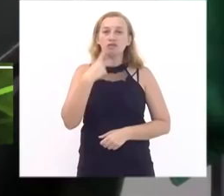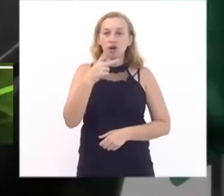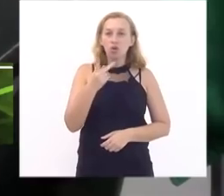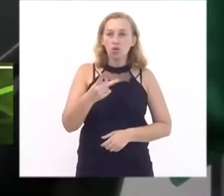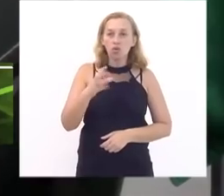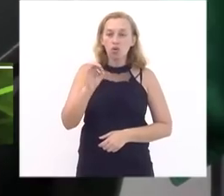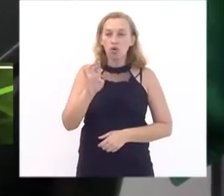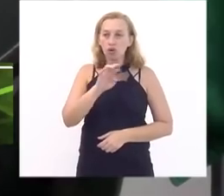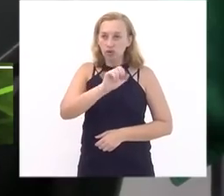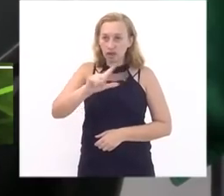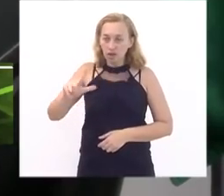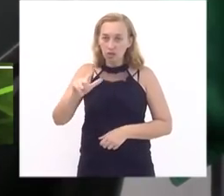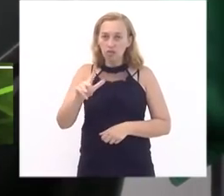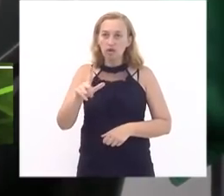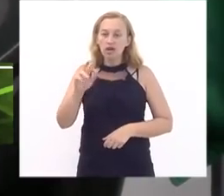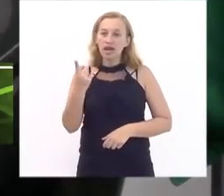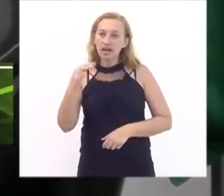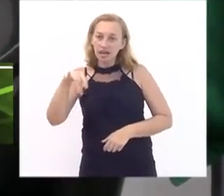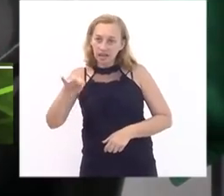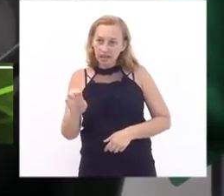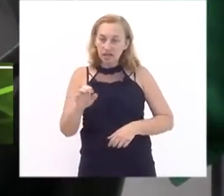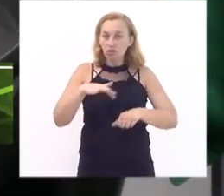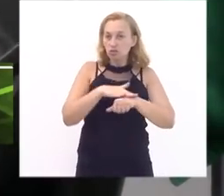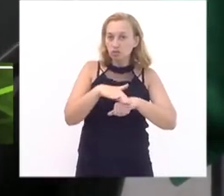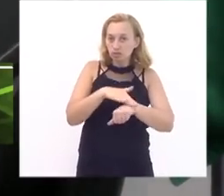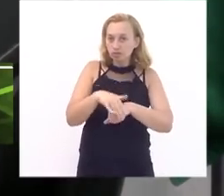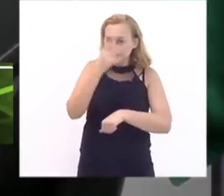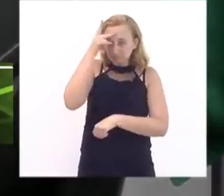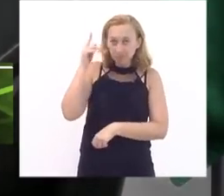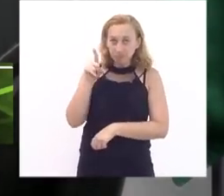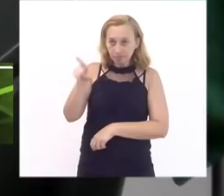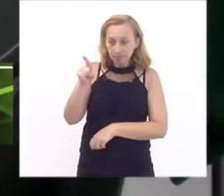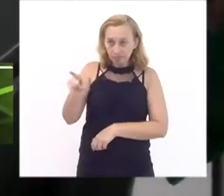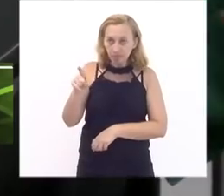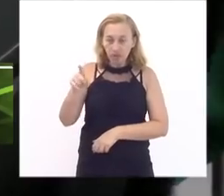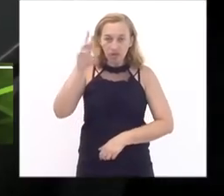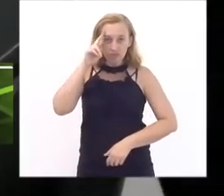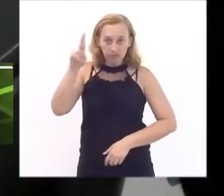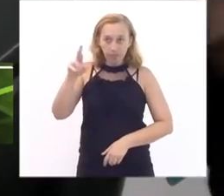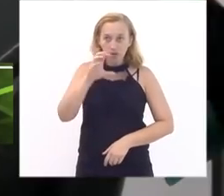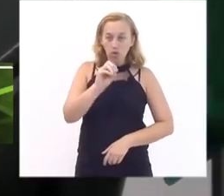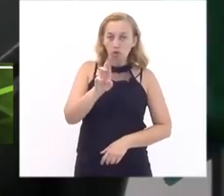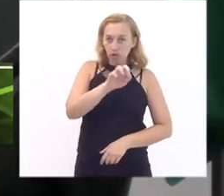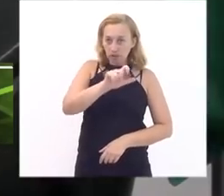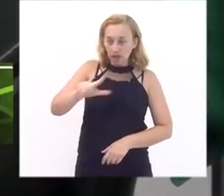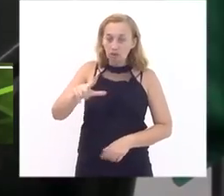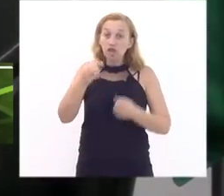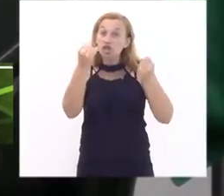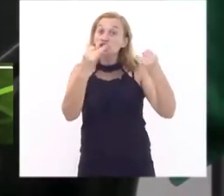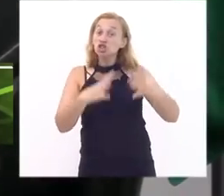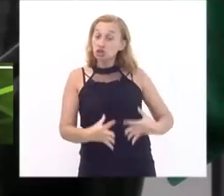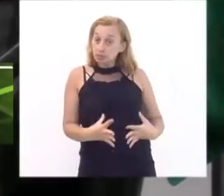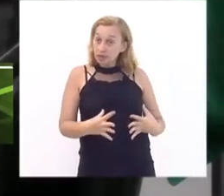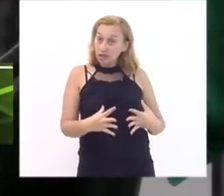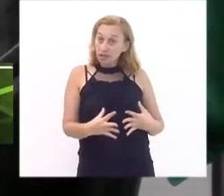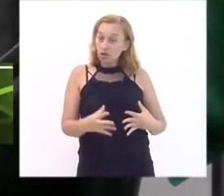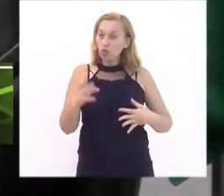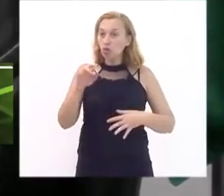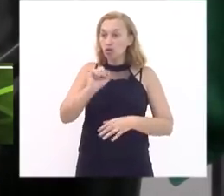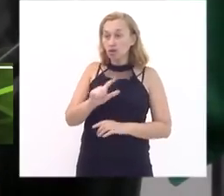que, quando ele conversa com as pessoas lá, principalmente os coronéis, quando ele explica, os coronéis,